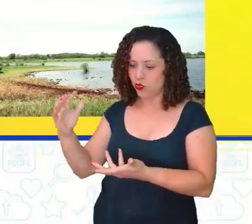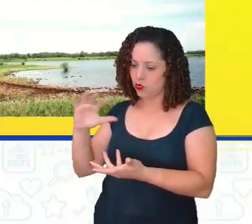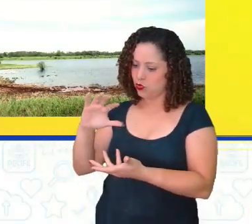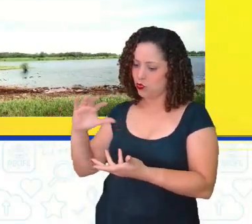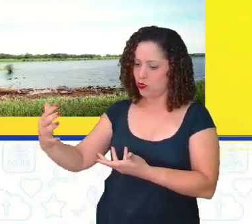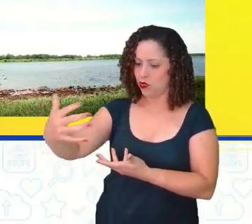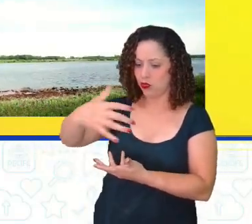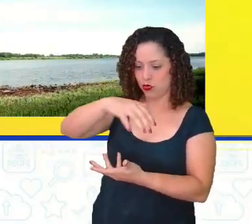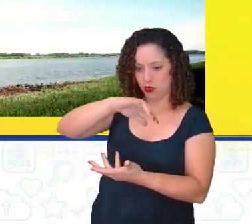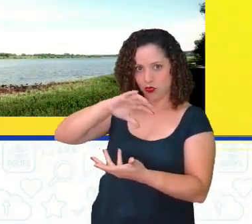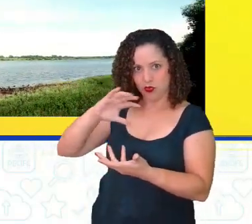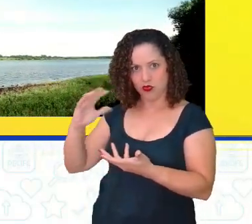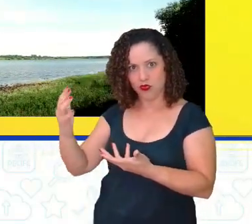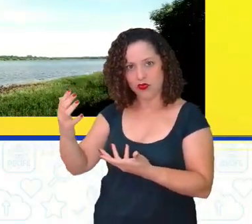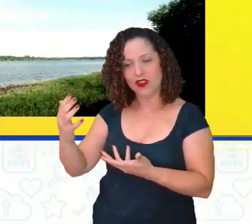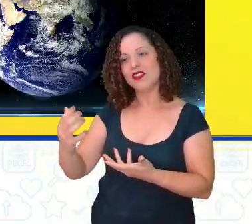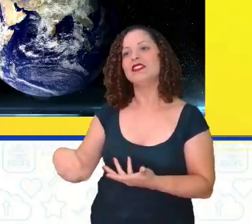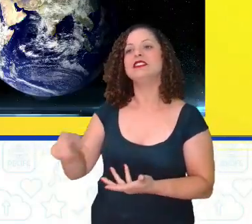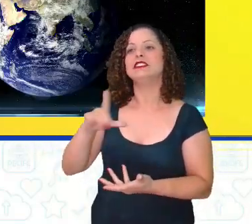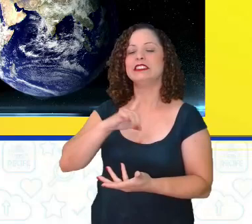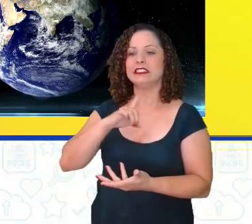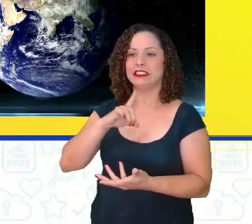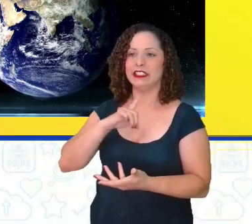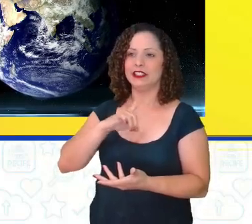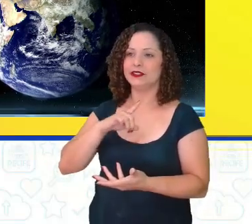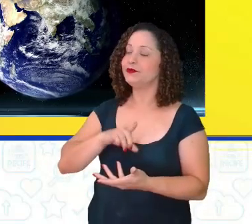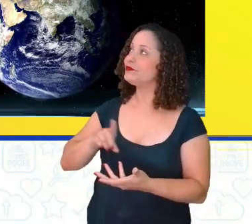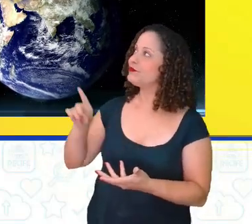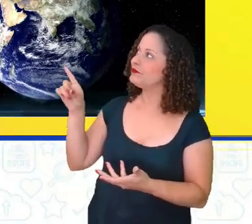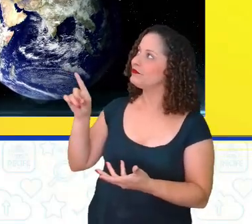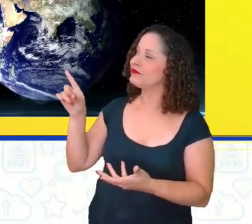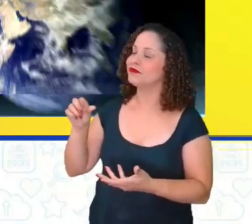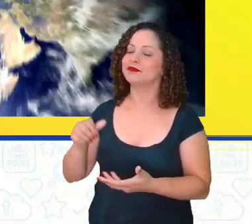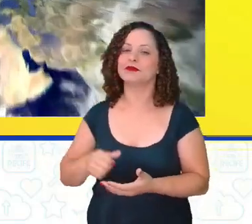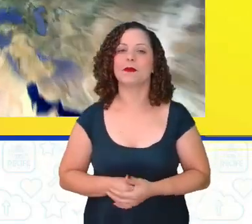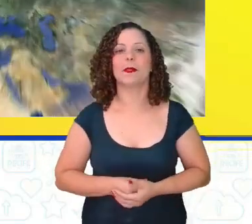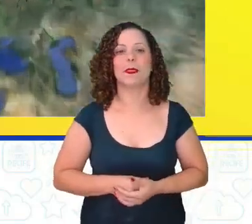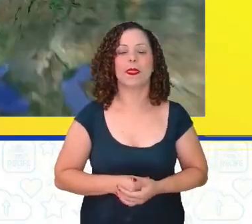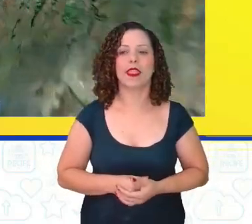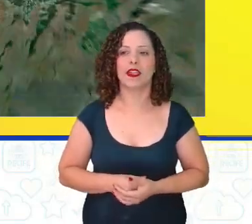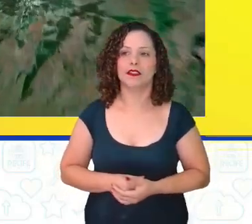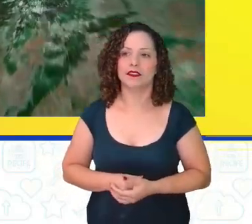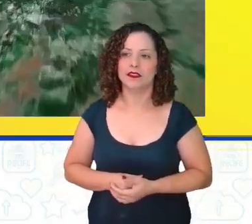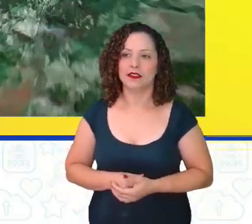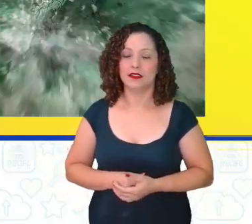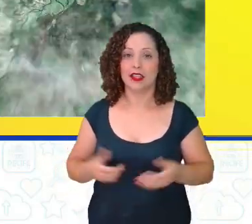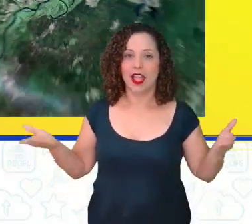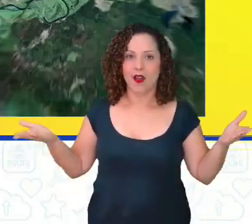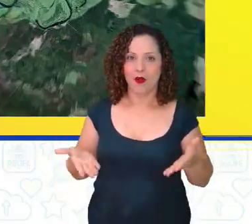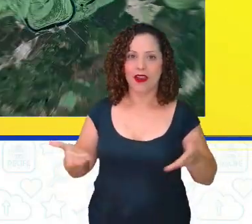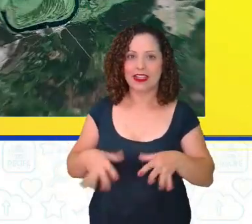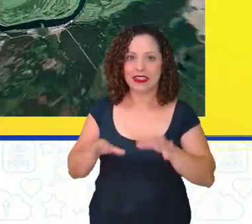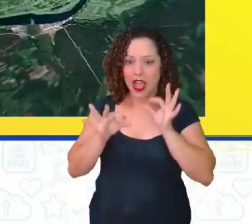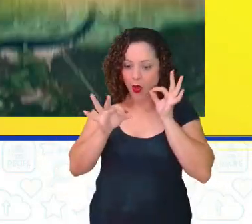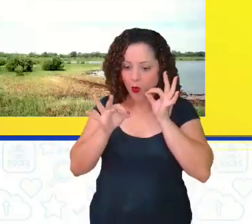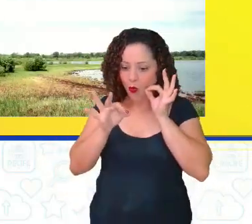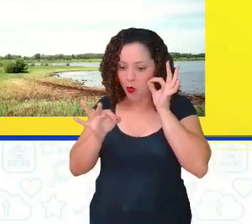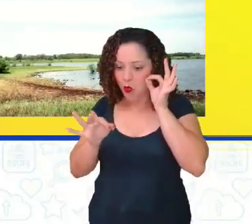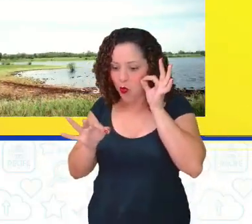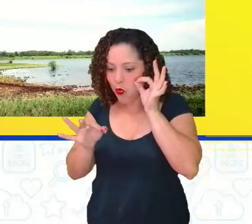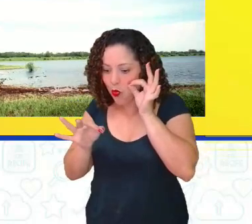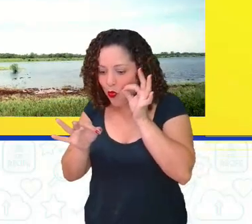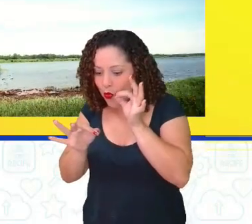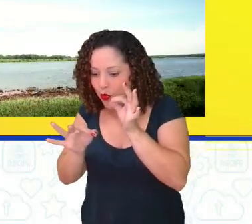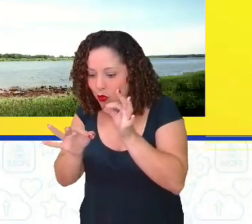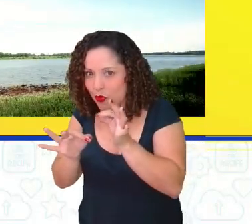globo terrestre. Sim. Ele dá aquela aproximada. Olha aí o globo agora, ele vai dar aquela aproximada. Dando essa ideia,